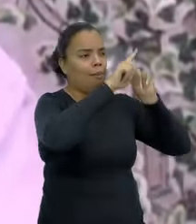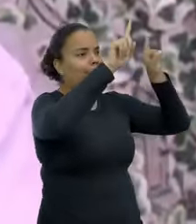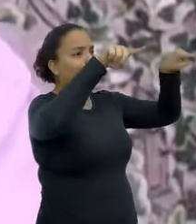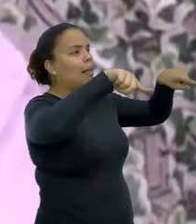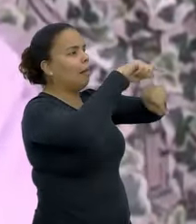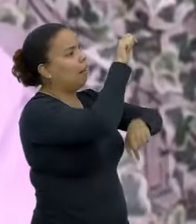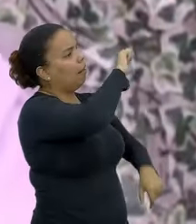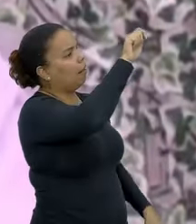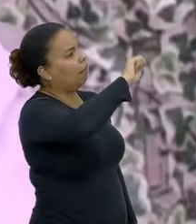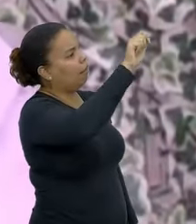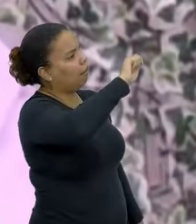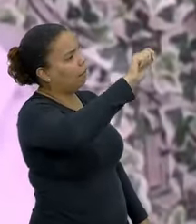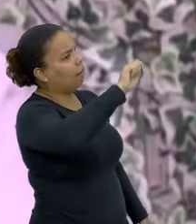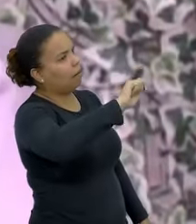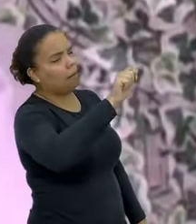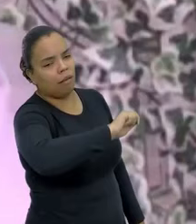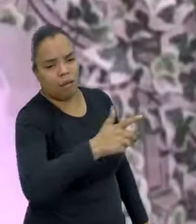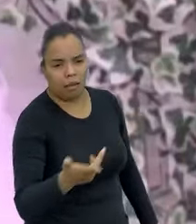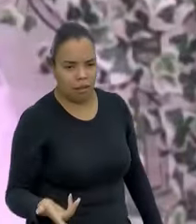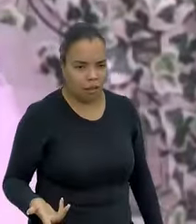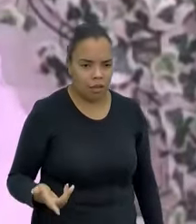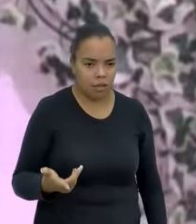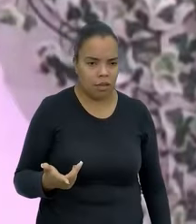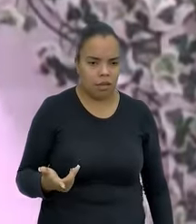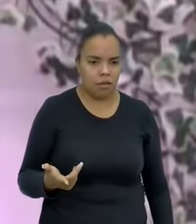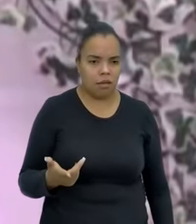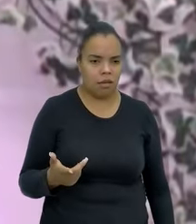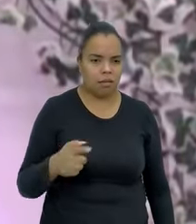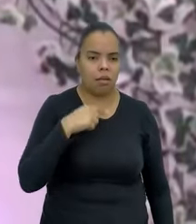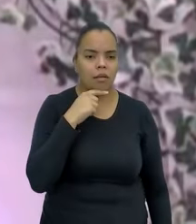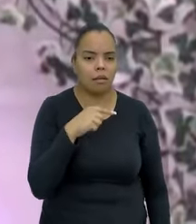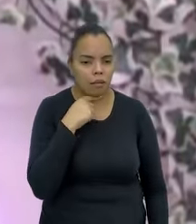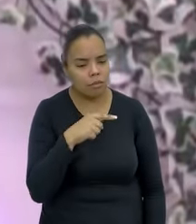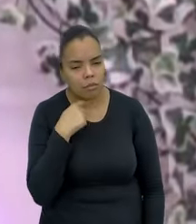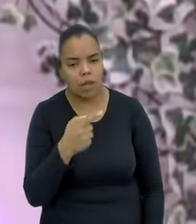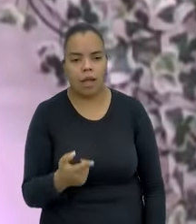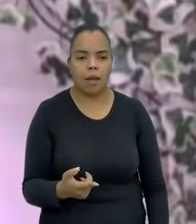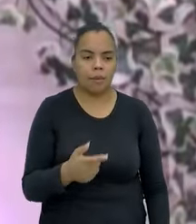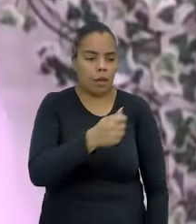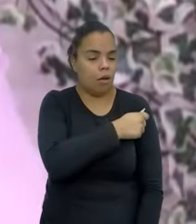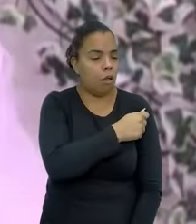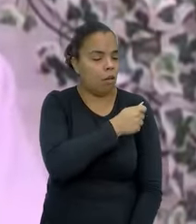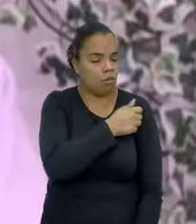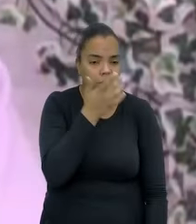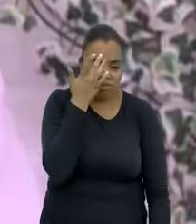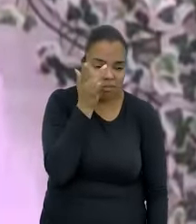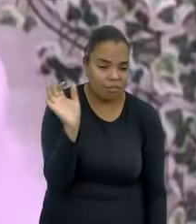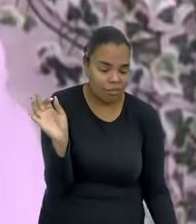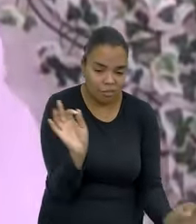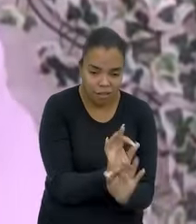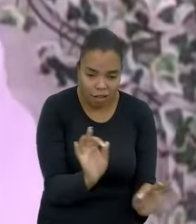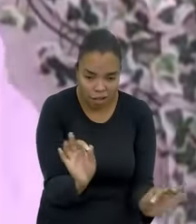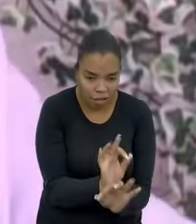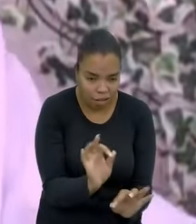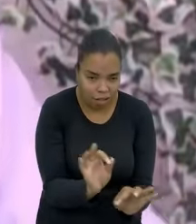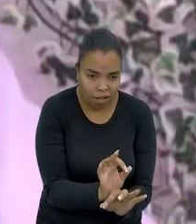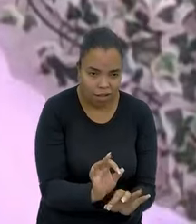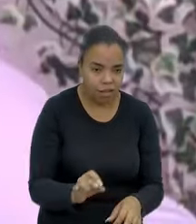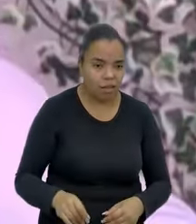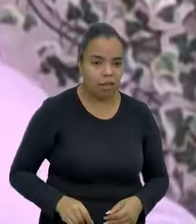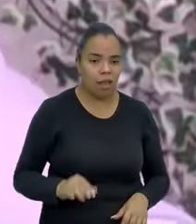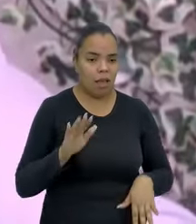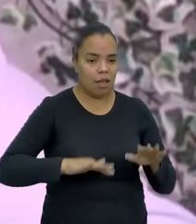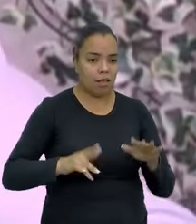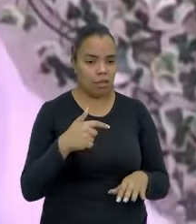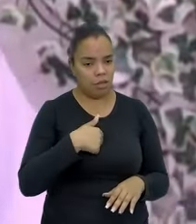você ficar Desenhando no quadro sem que o estudante saiba né muitas vezes outro ali montando